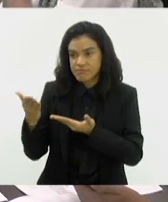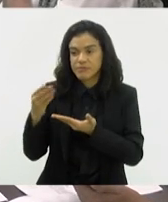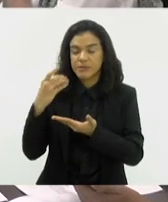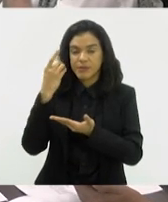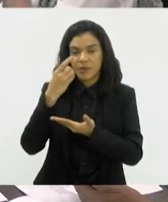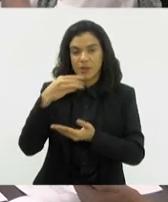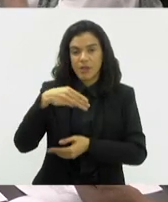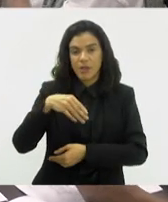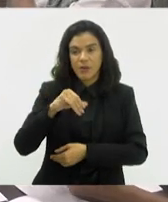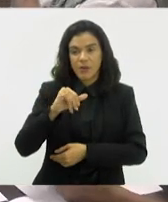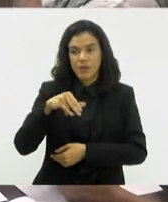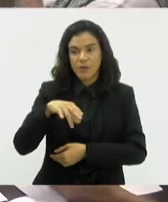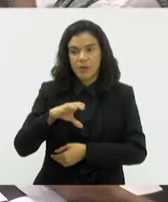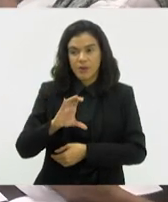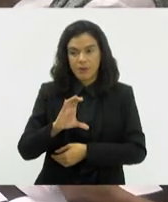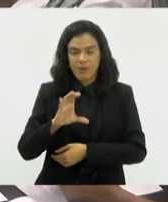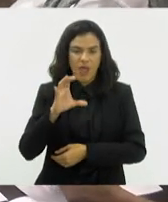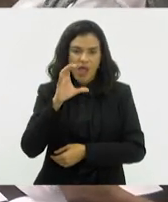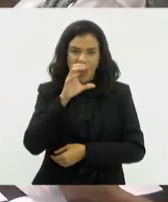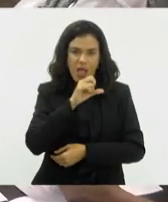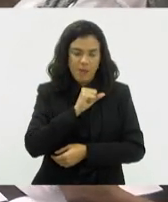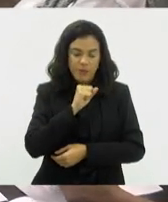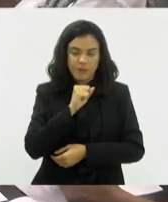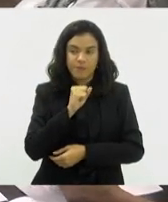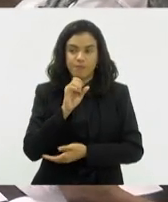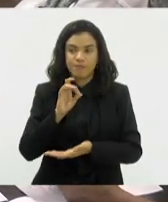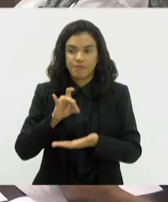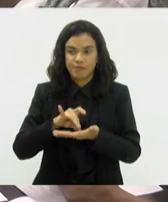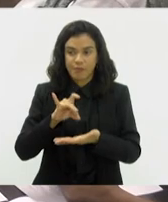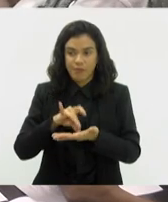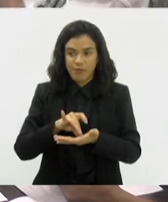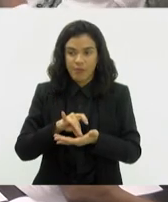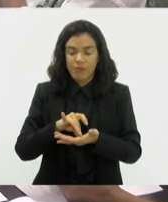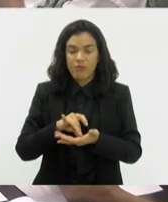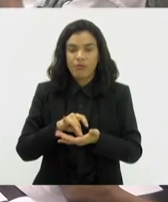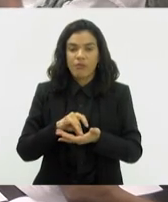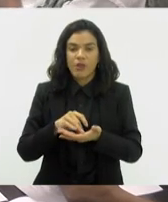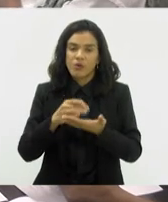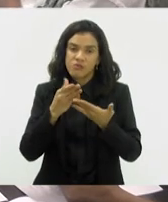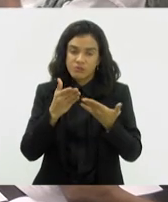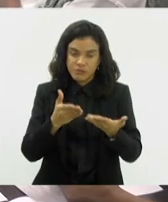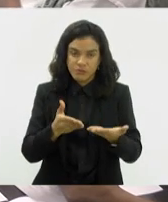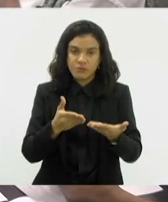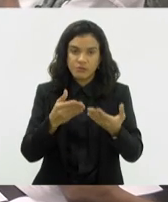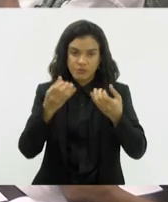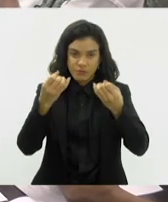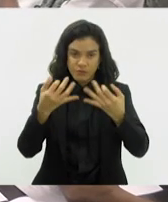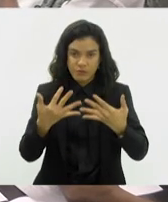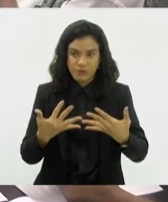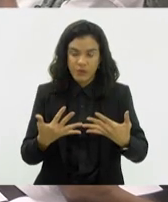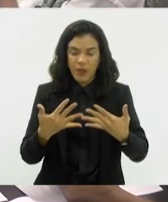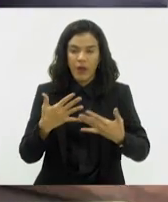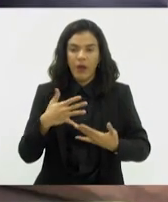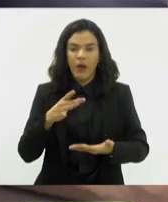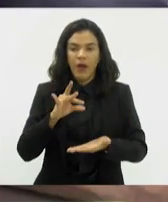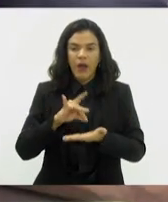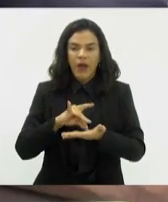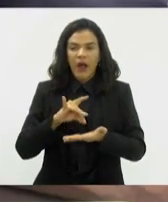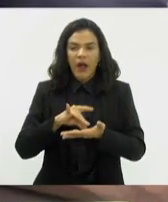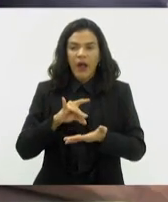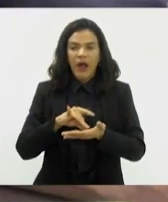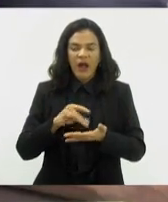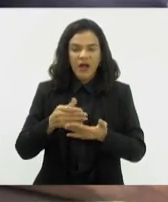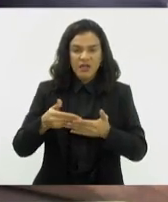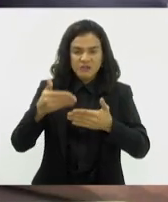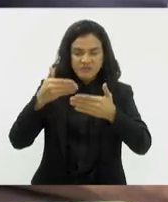Mink. É rápido, presidente. Na verdade, aquela observação que a Vossa Excelência fez foi o seguinte. Na verdade, foi há mais tempo